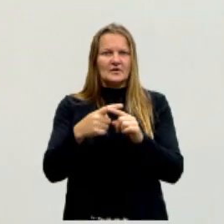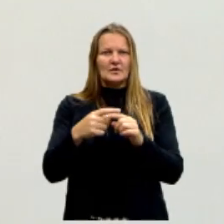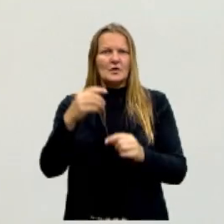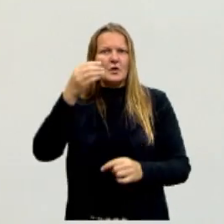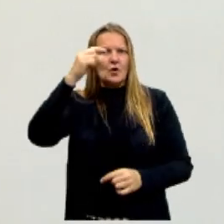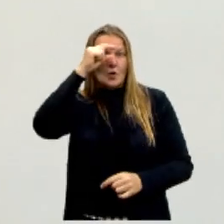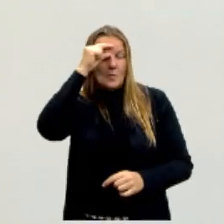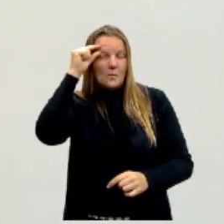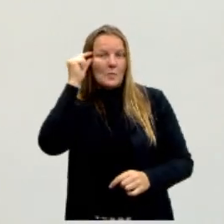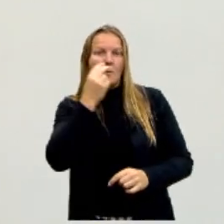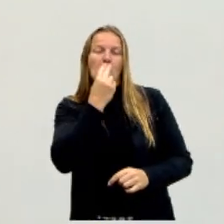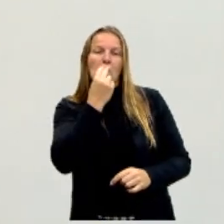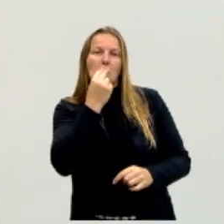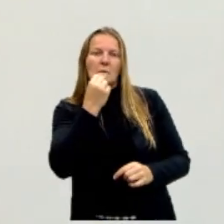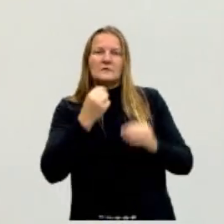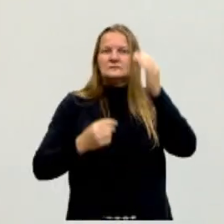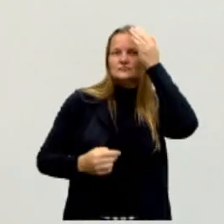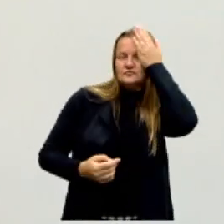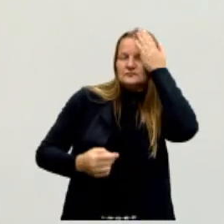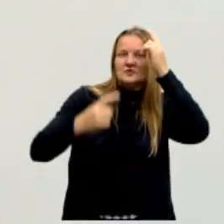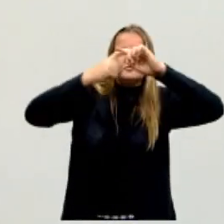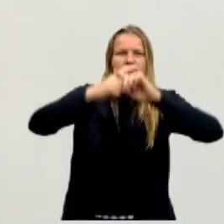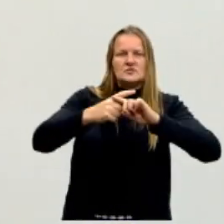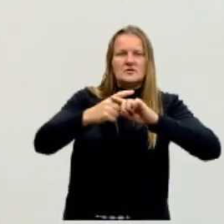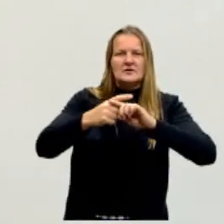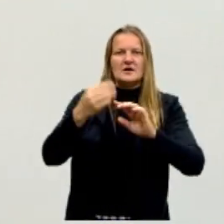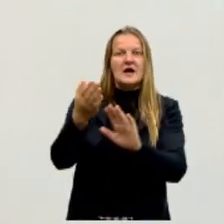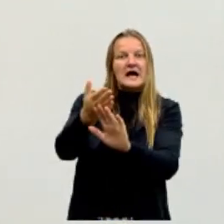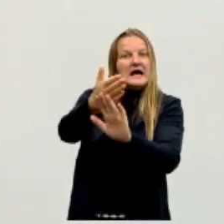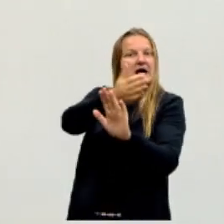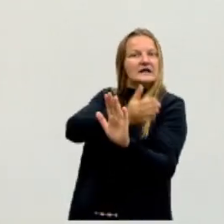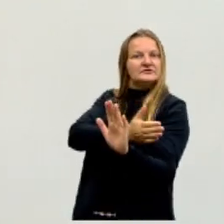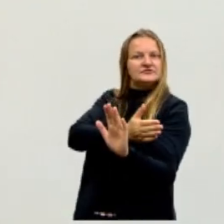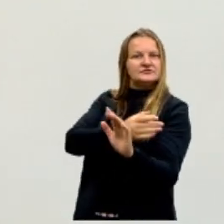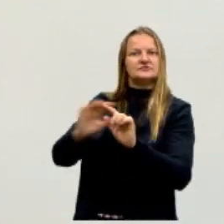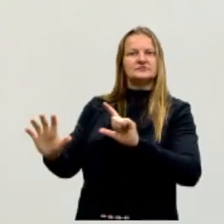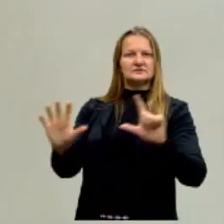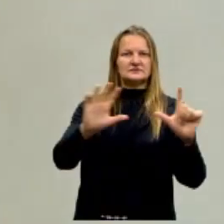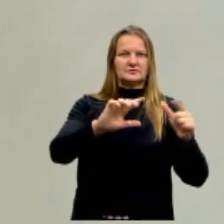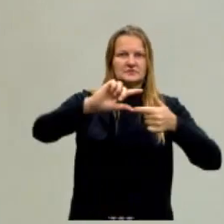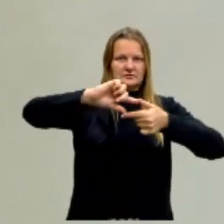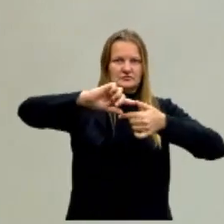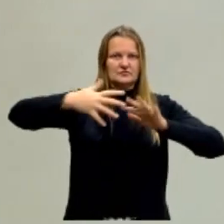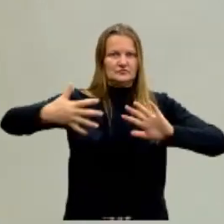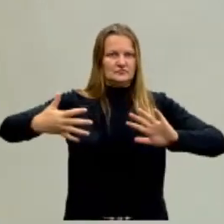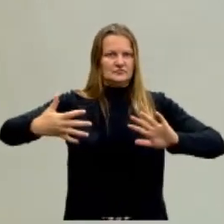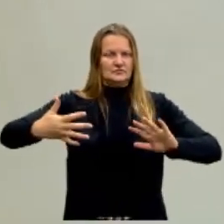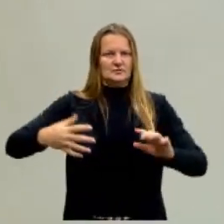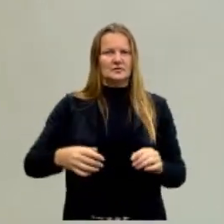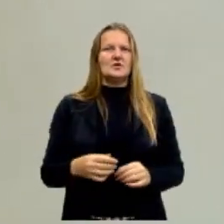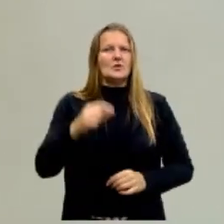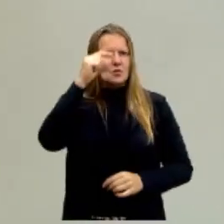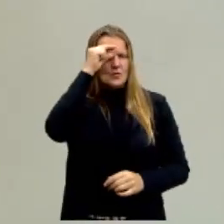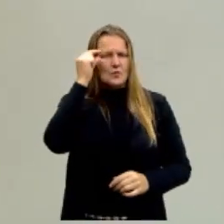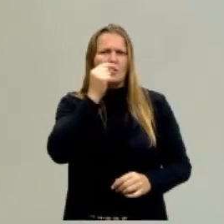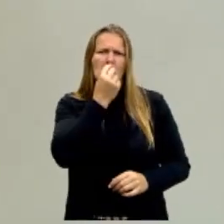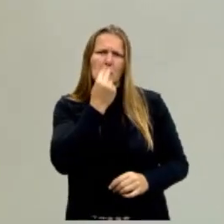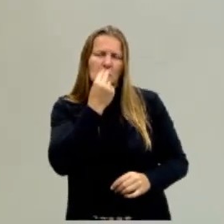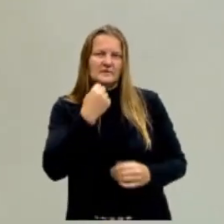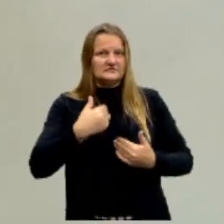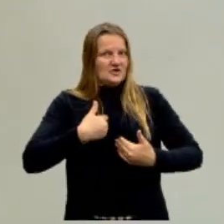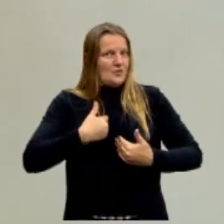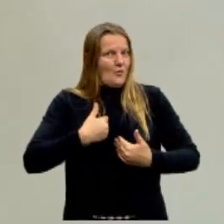claro então ouvir essa treta toda com Lobato EA Malfatti que solde